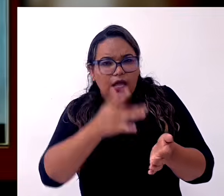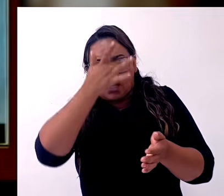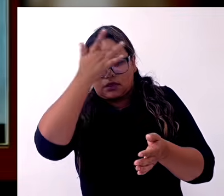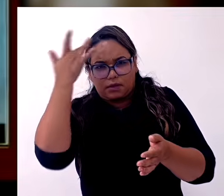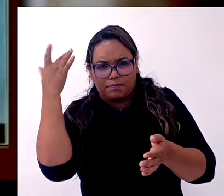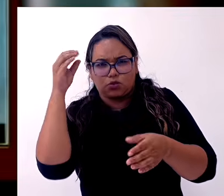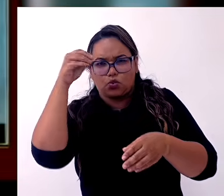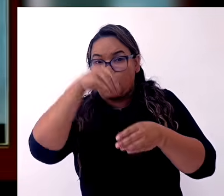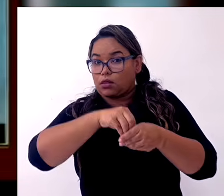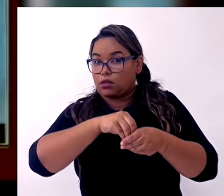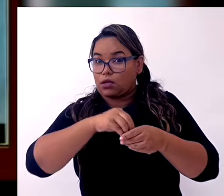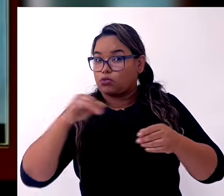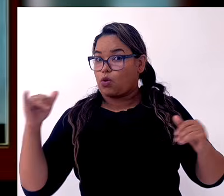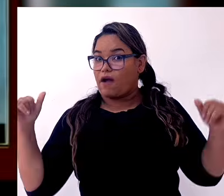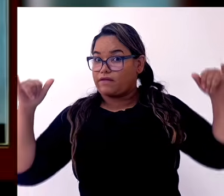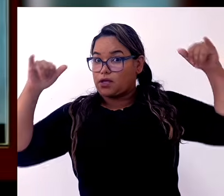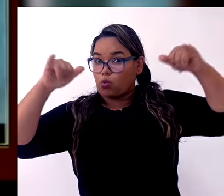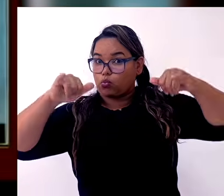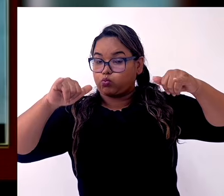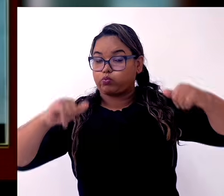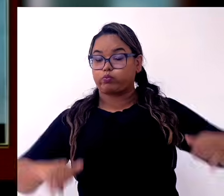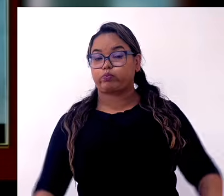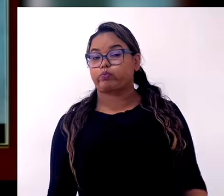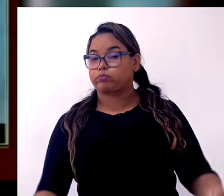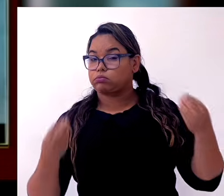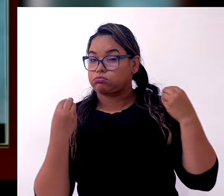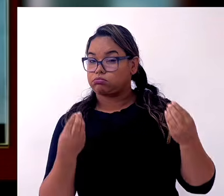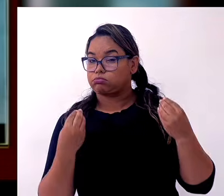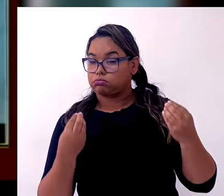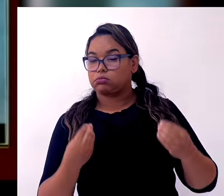E ele tem algo muito interessante a dizer.